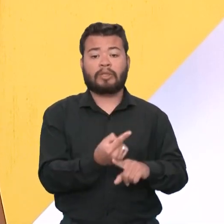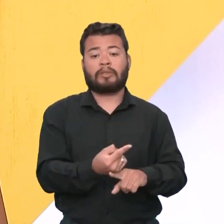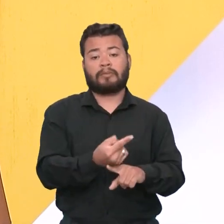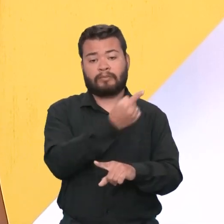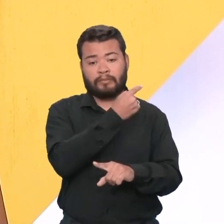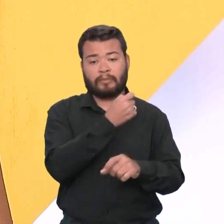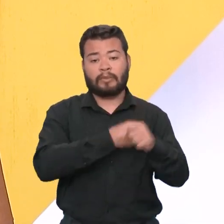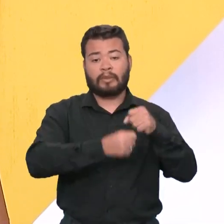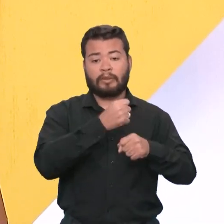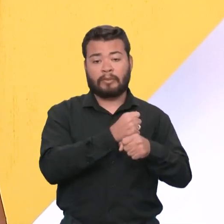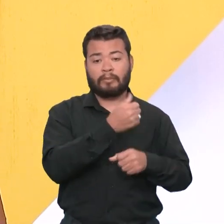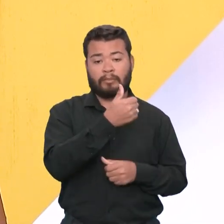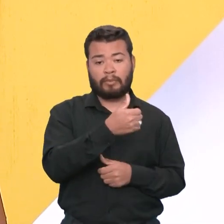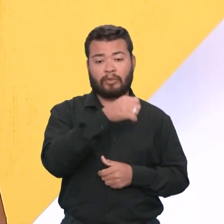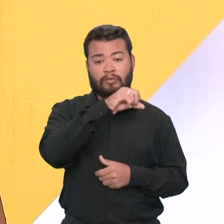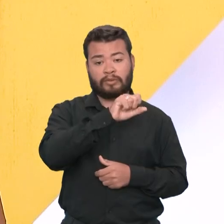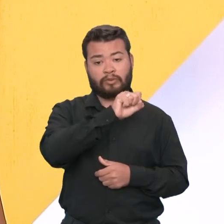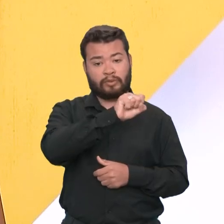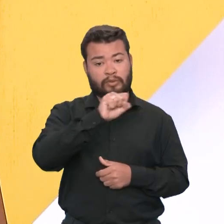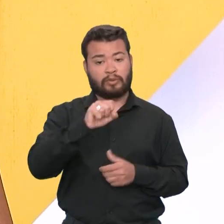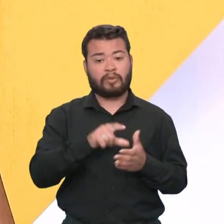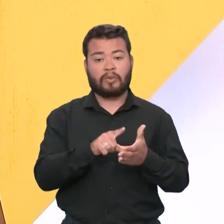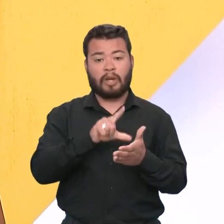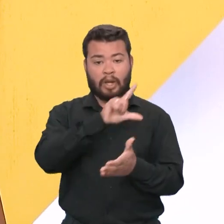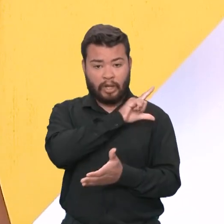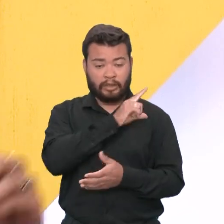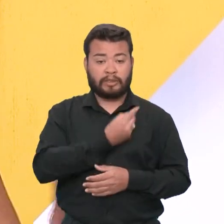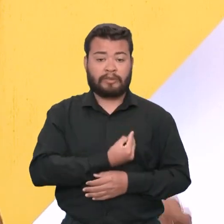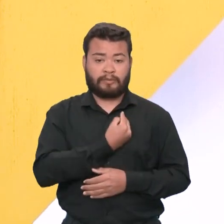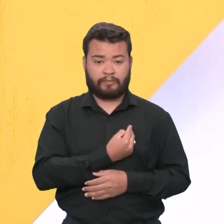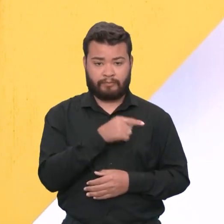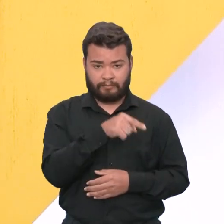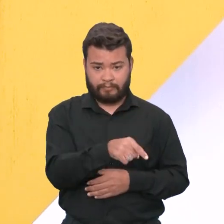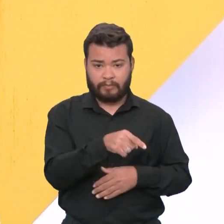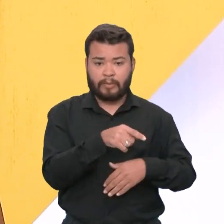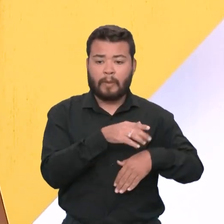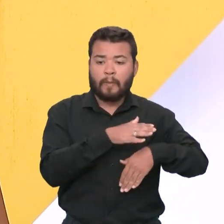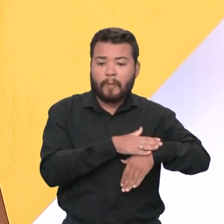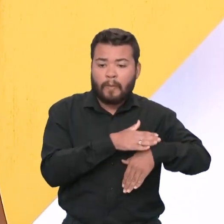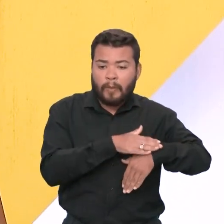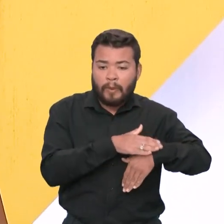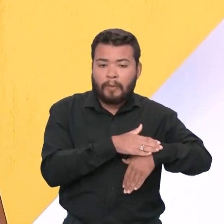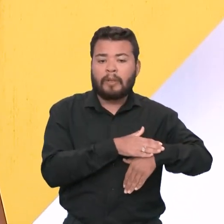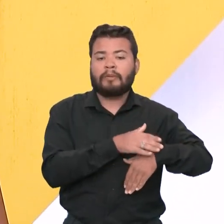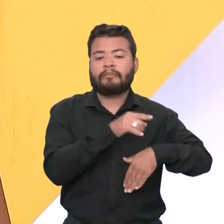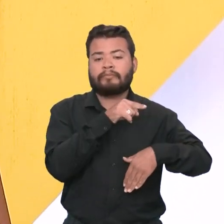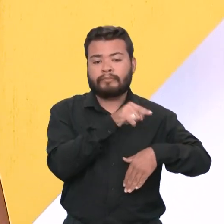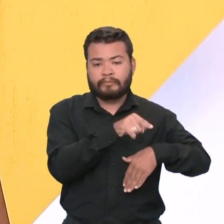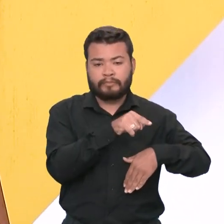de 1988. Então, a partir desse momento, você tem